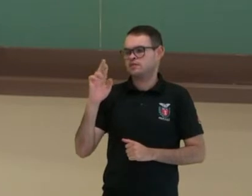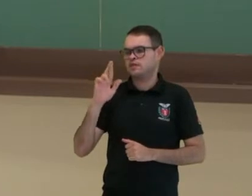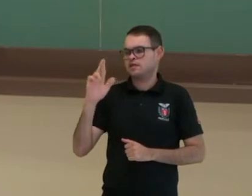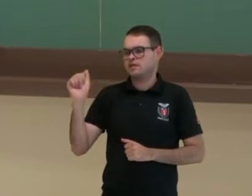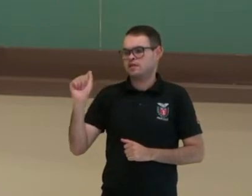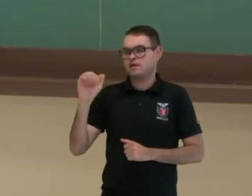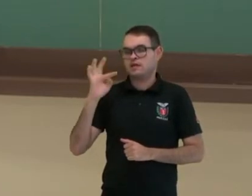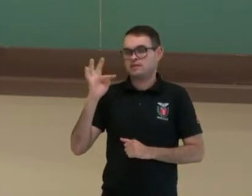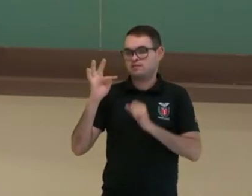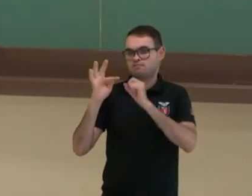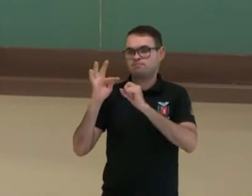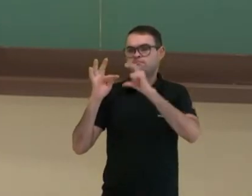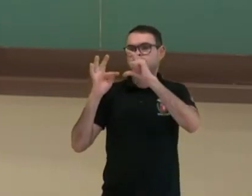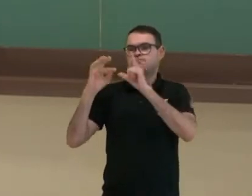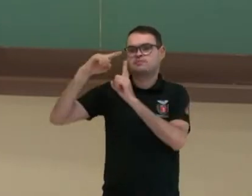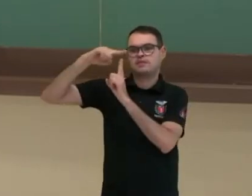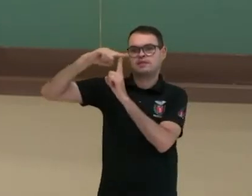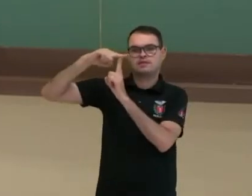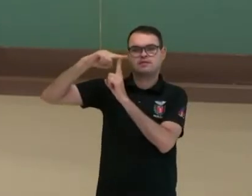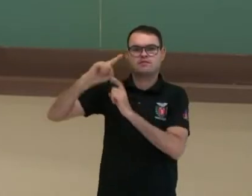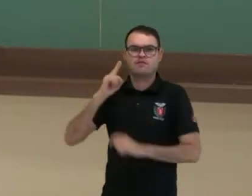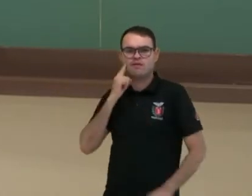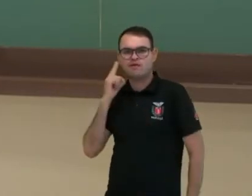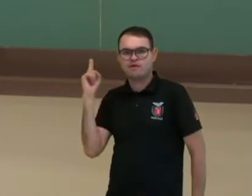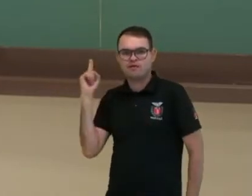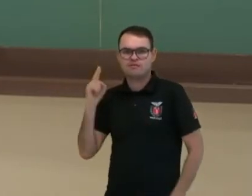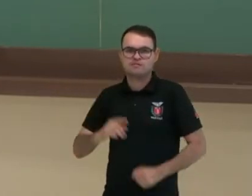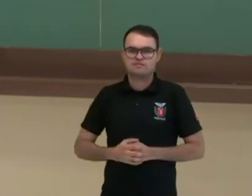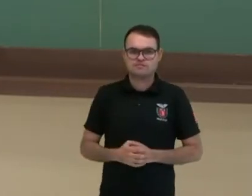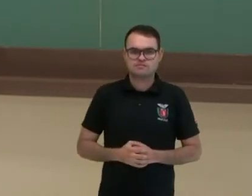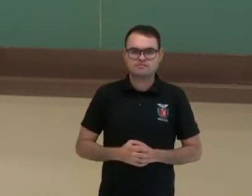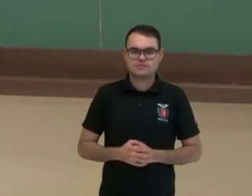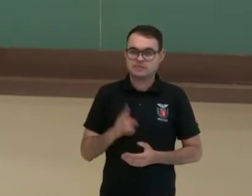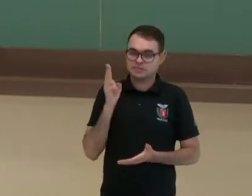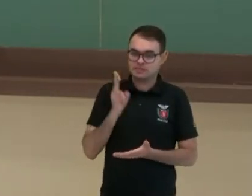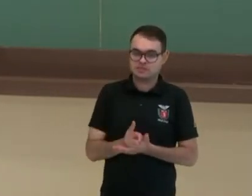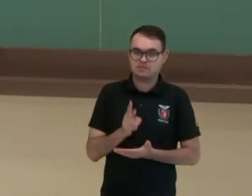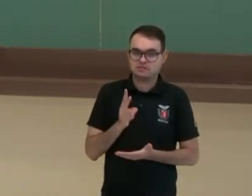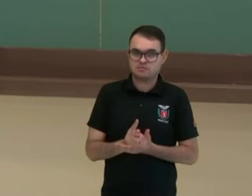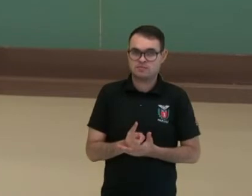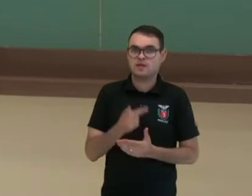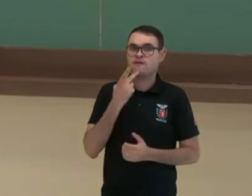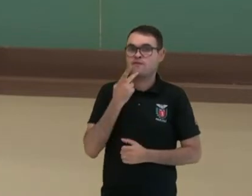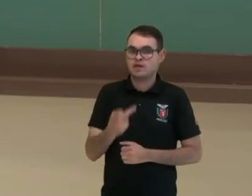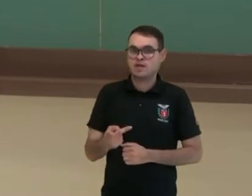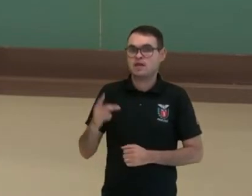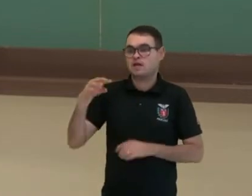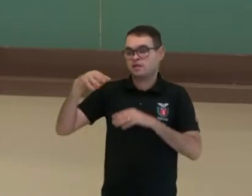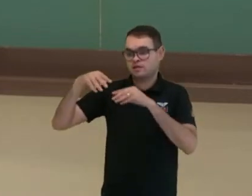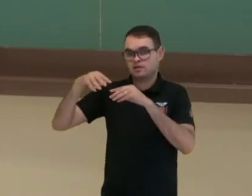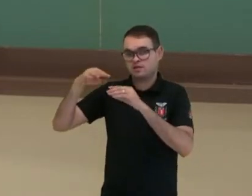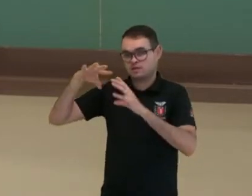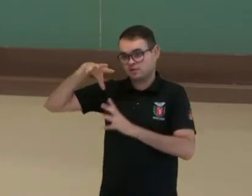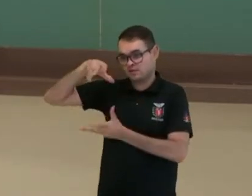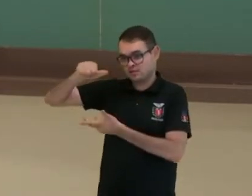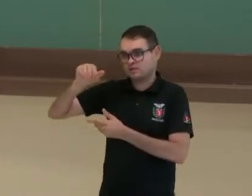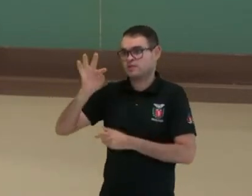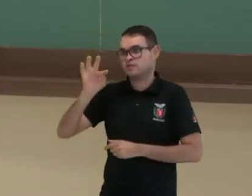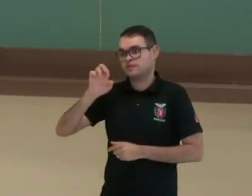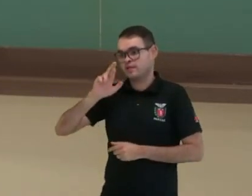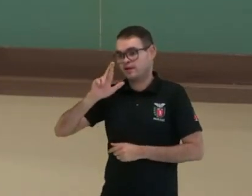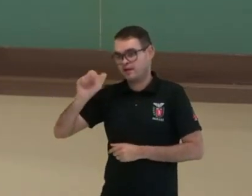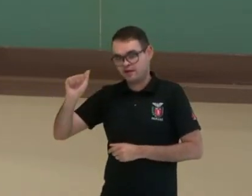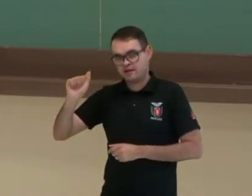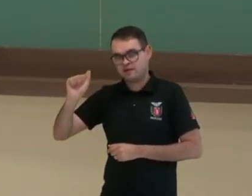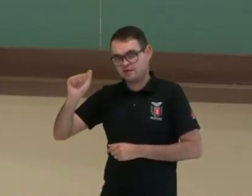letra maiúscula? Olha aqui, letra maiúscula. Toda vez que nós temos terra com a letra maiúscula, nós estamos